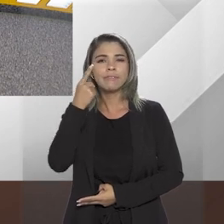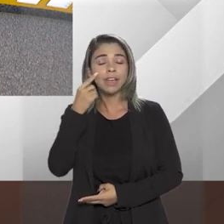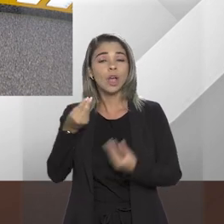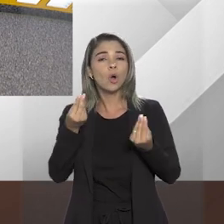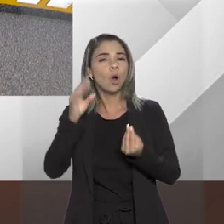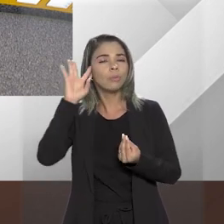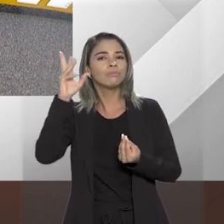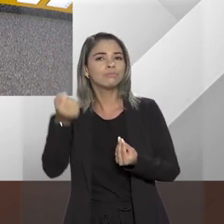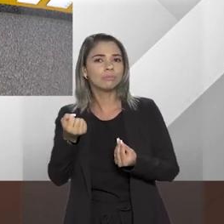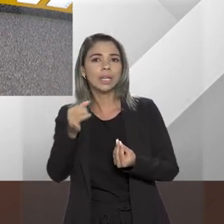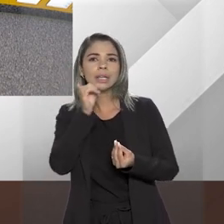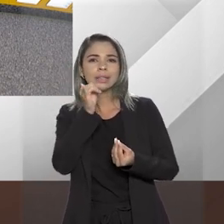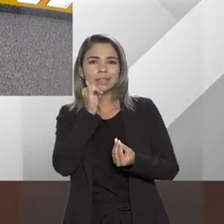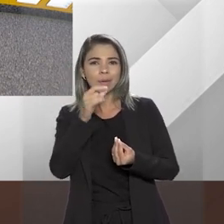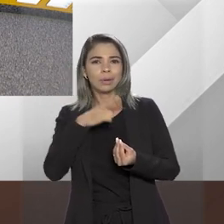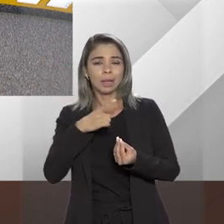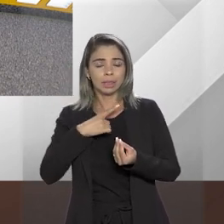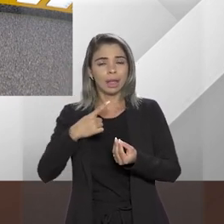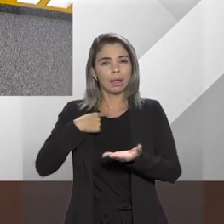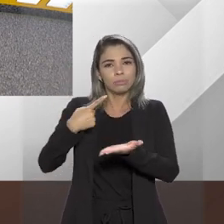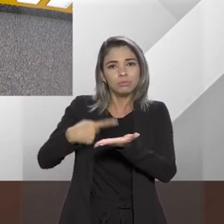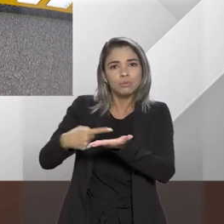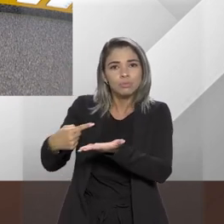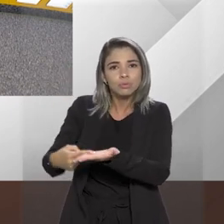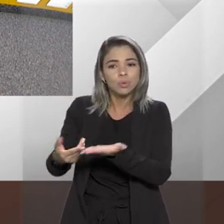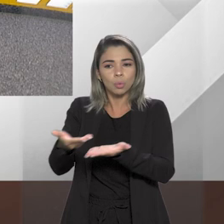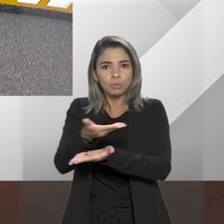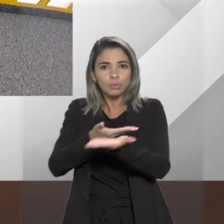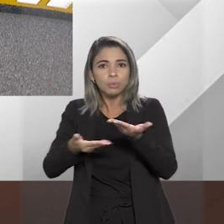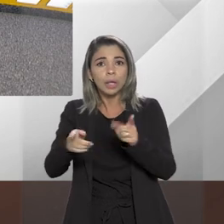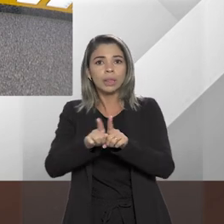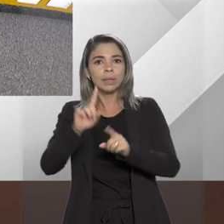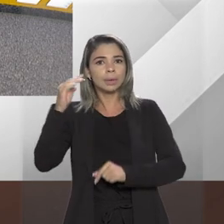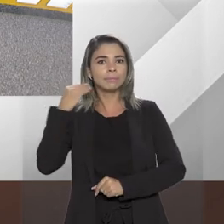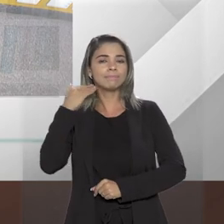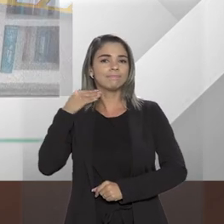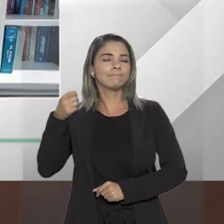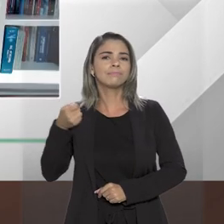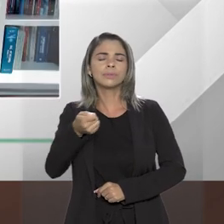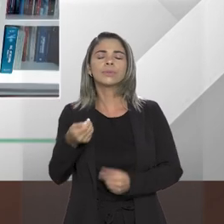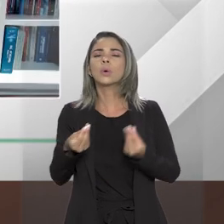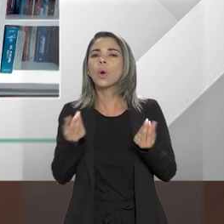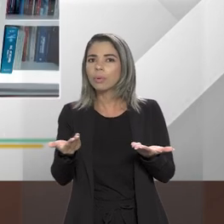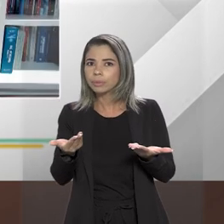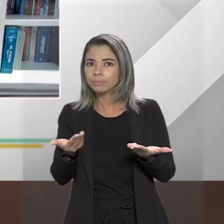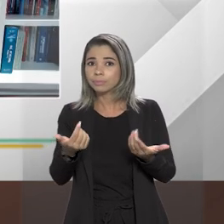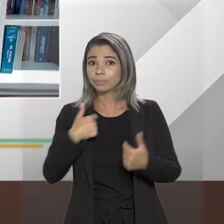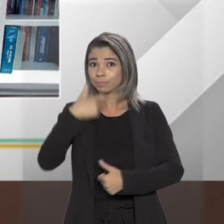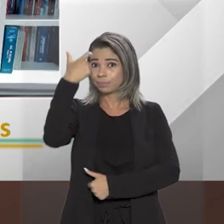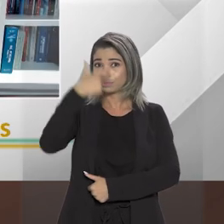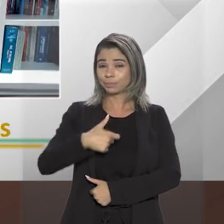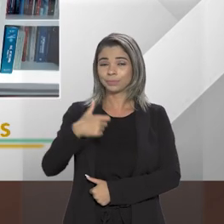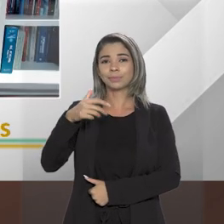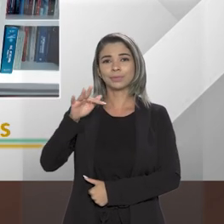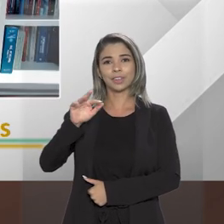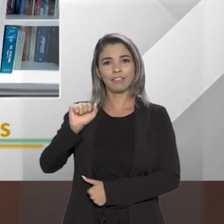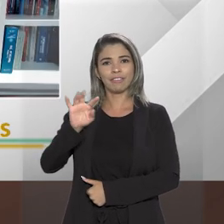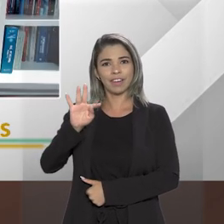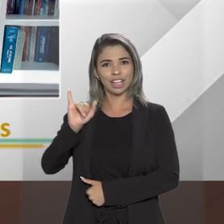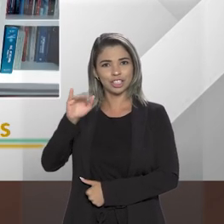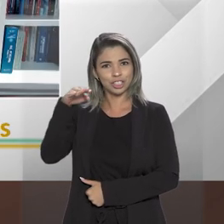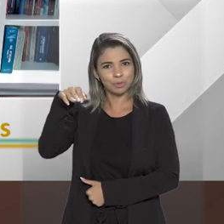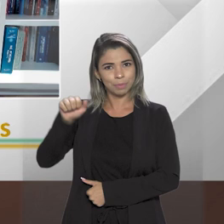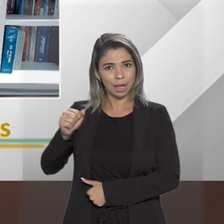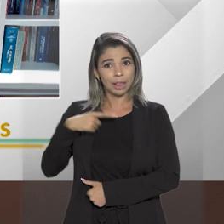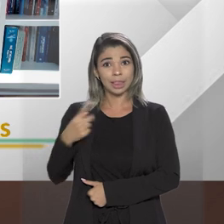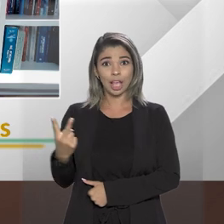a exemplo da mediação, da conciliação e da arbitragem. Eu sou Fátima Uchoa, estou aqui com os meus